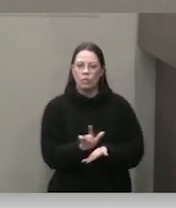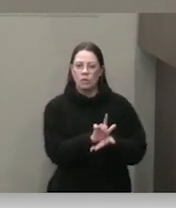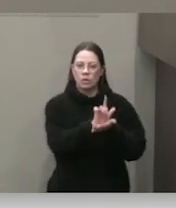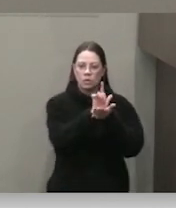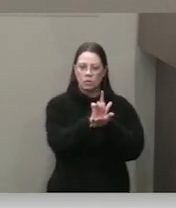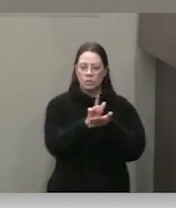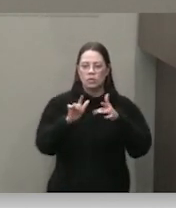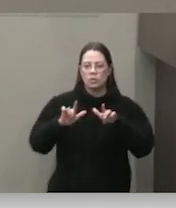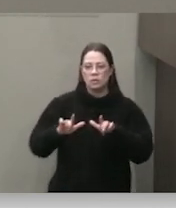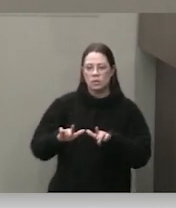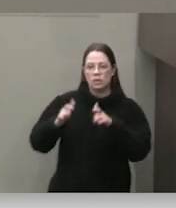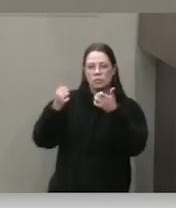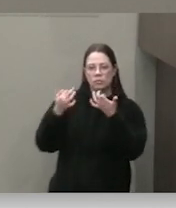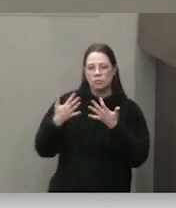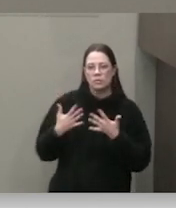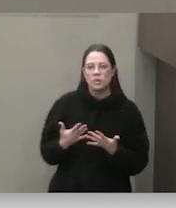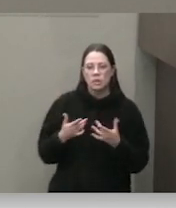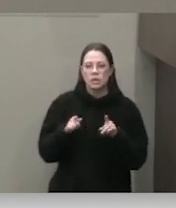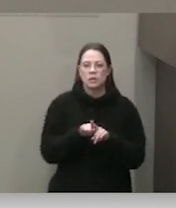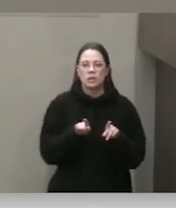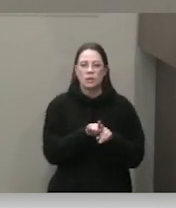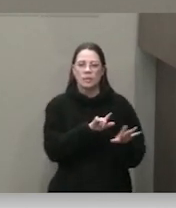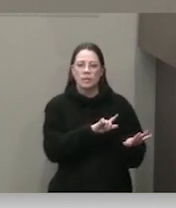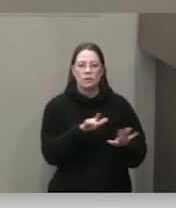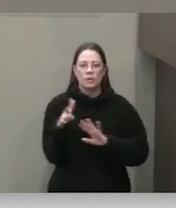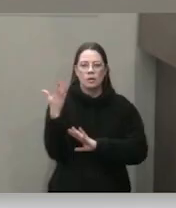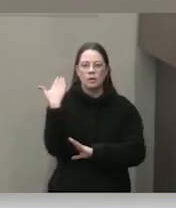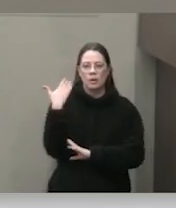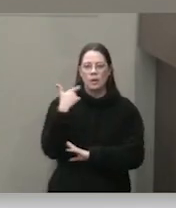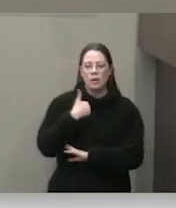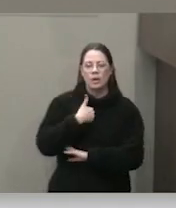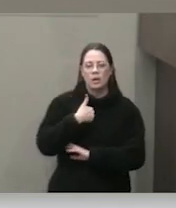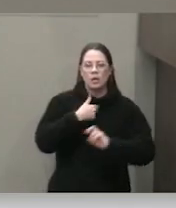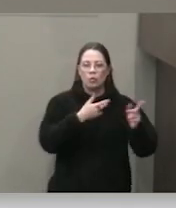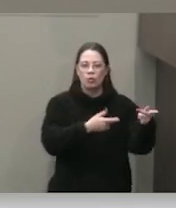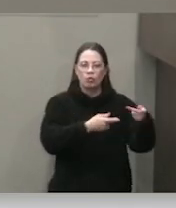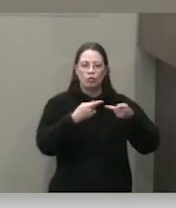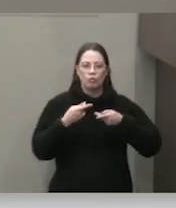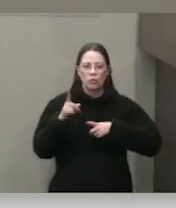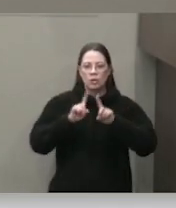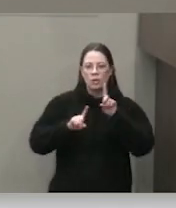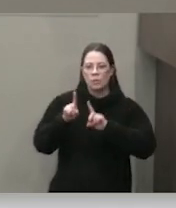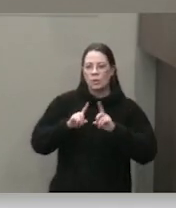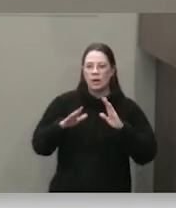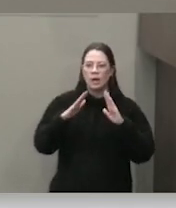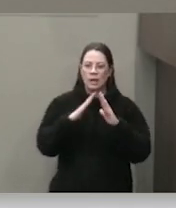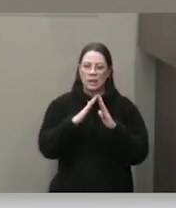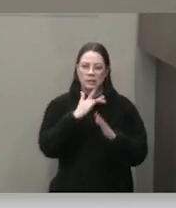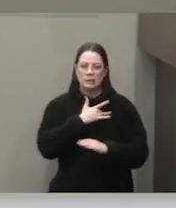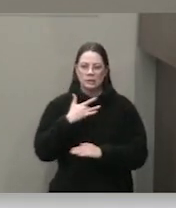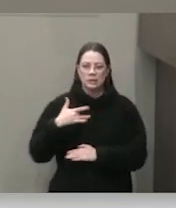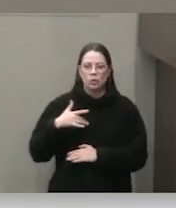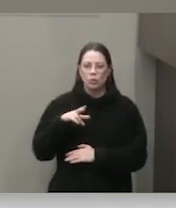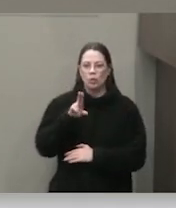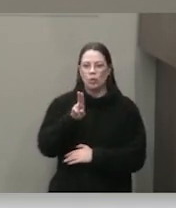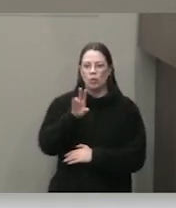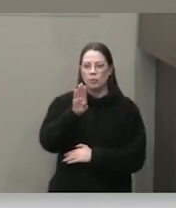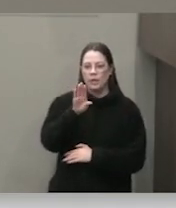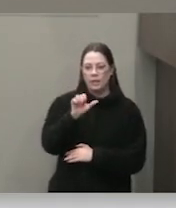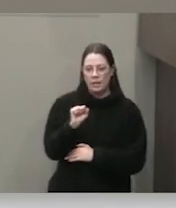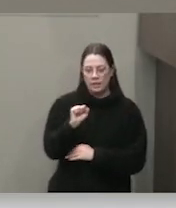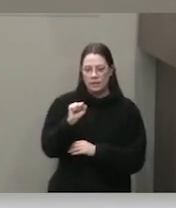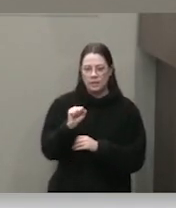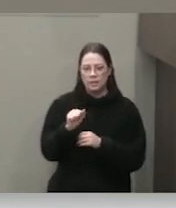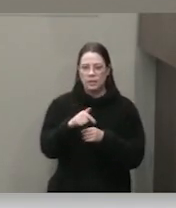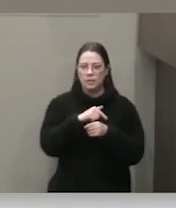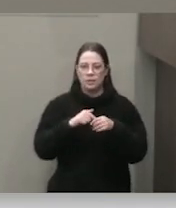dos setores, e inclusive na semana passada eu estive visitando algumas UBSs, algumas unidades de saúde do nosso município,